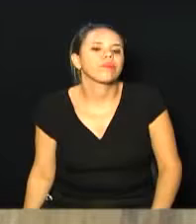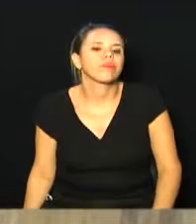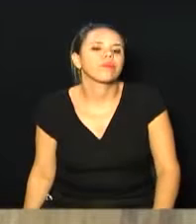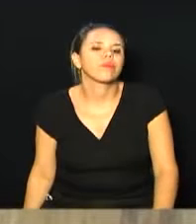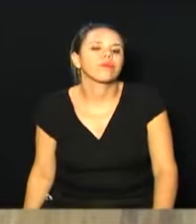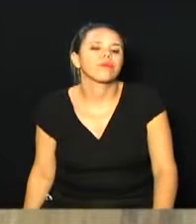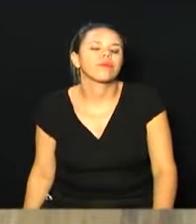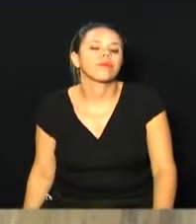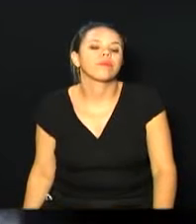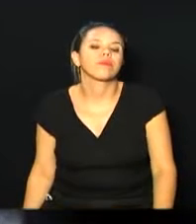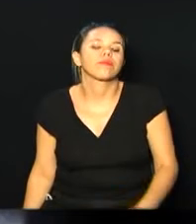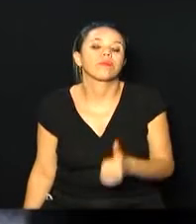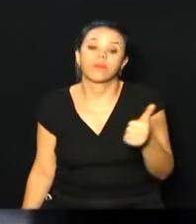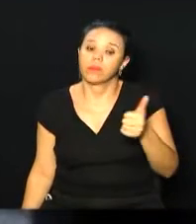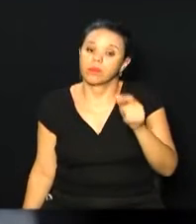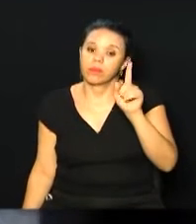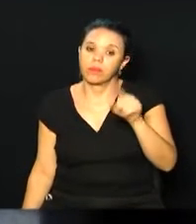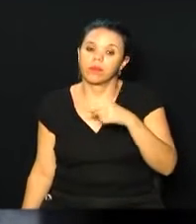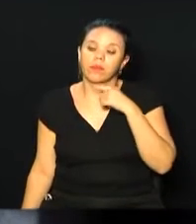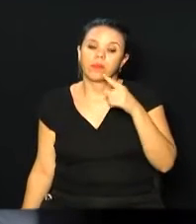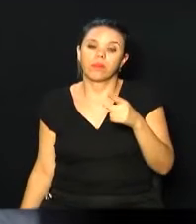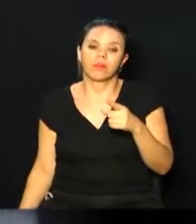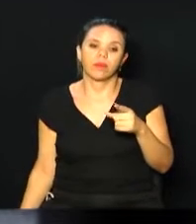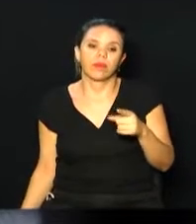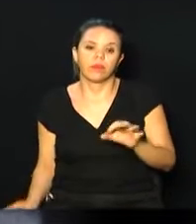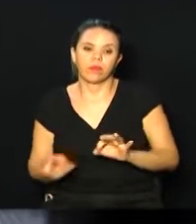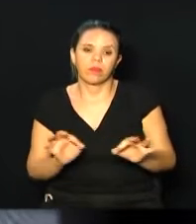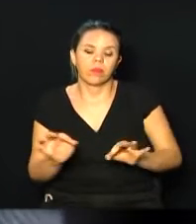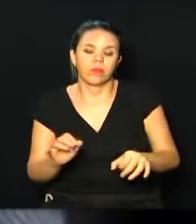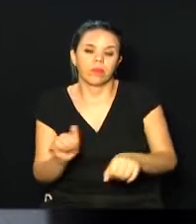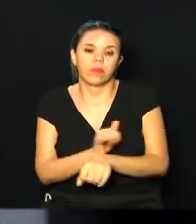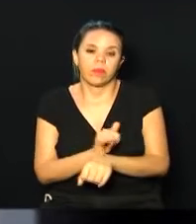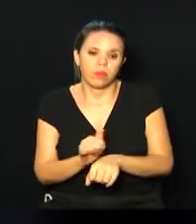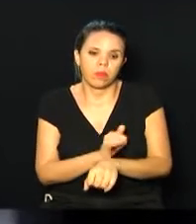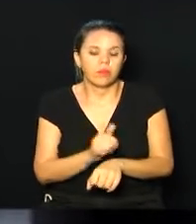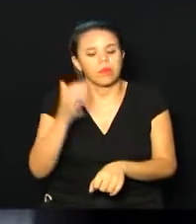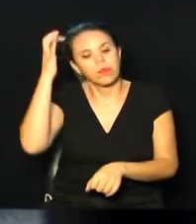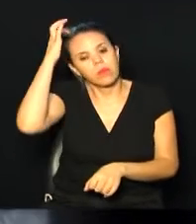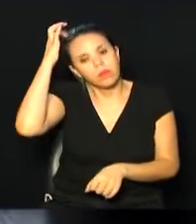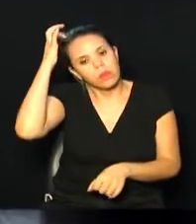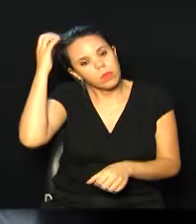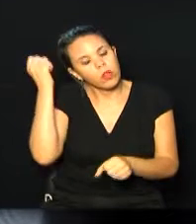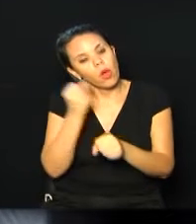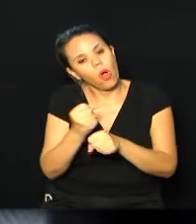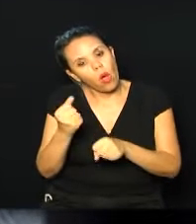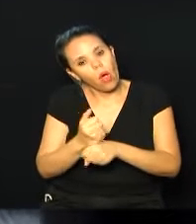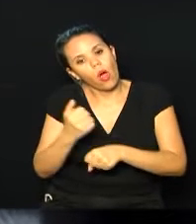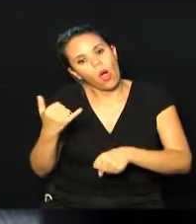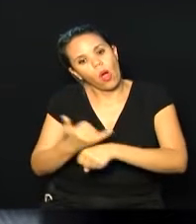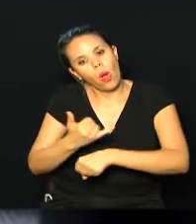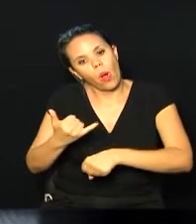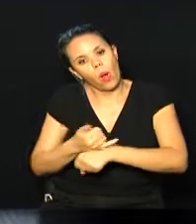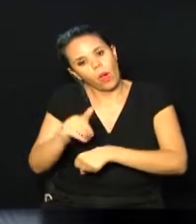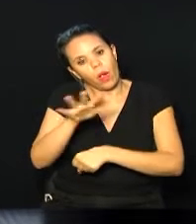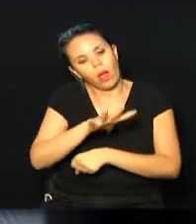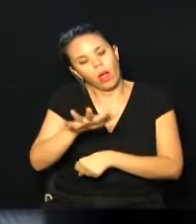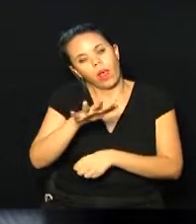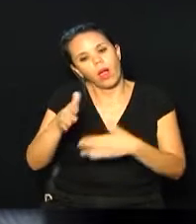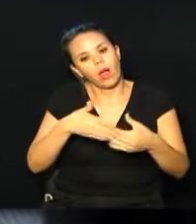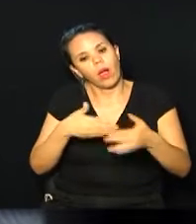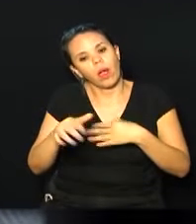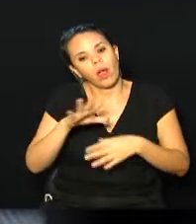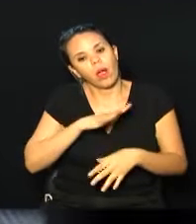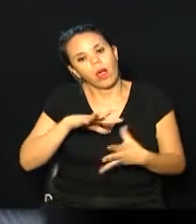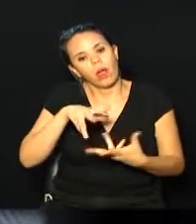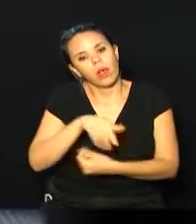Olha, primeiramente, essa questão das medidas paliativas. As obras de infraestrutura, de uma maneira geral, em qualquer cidade do